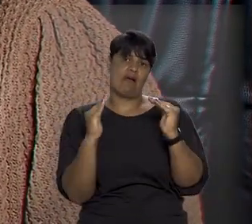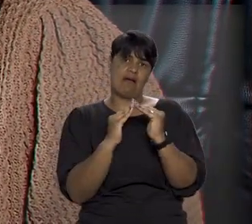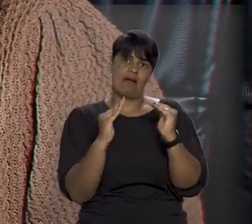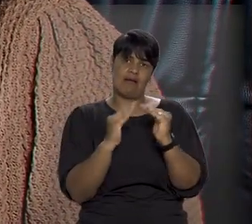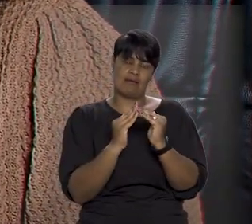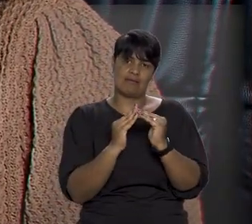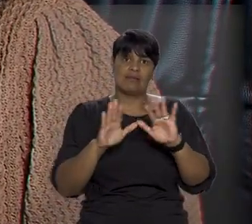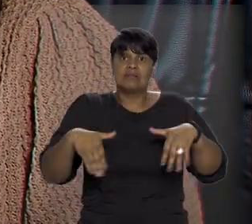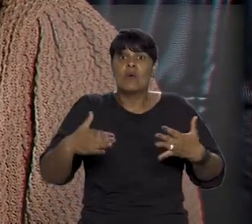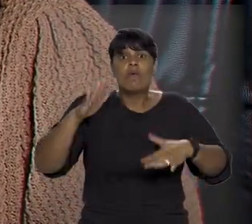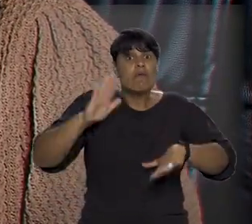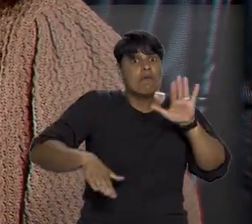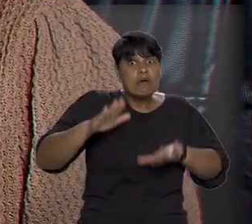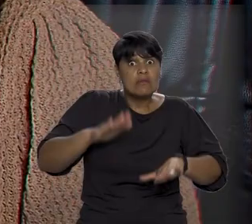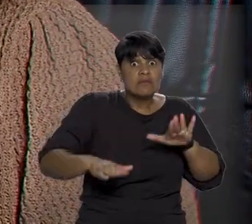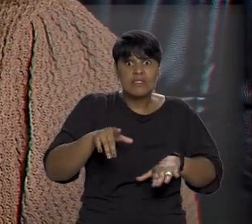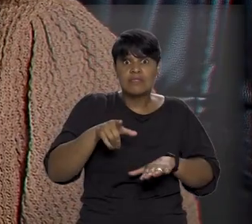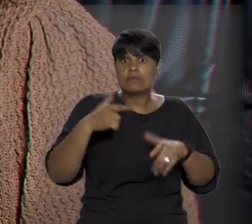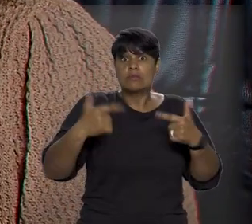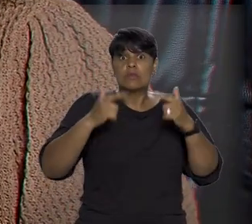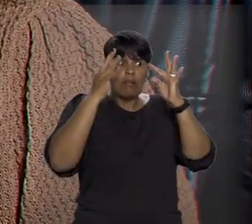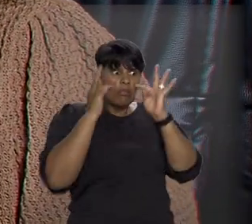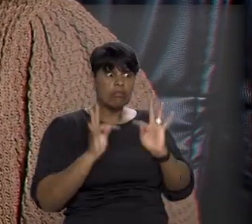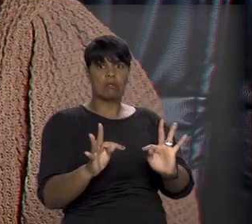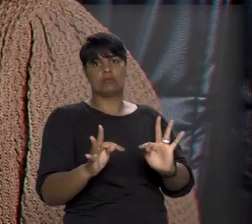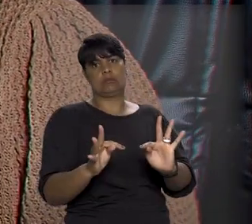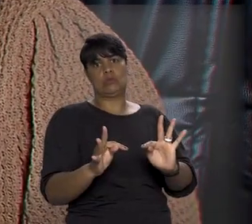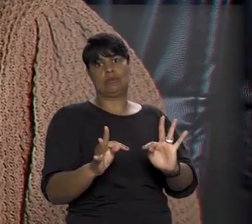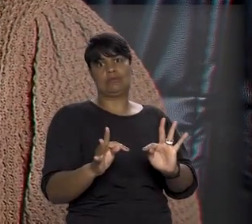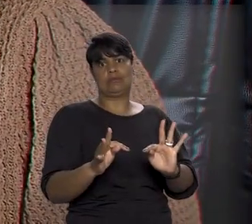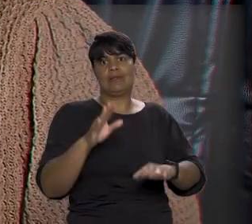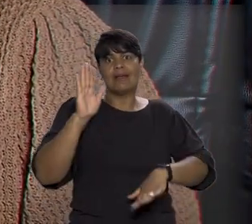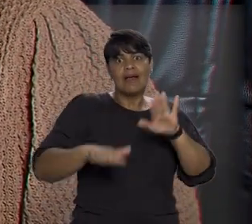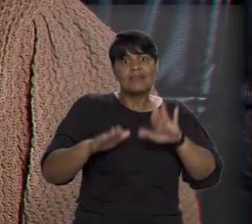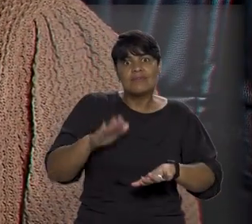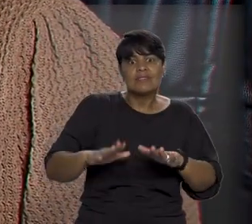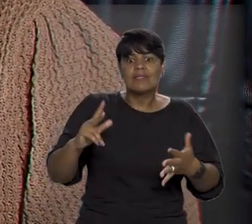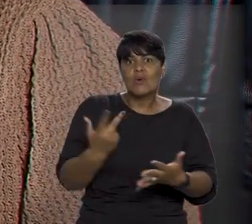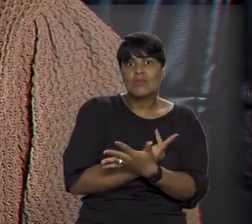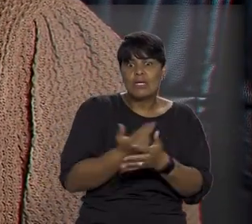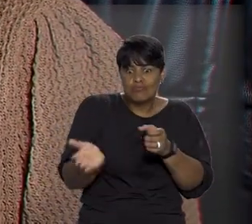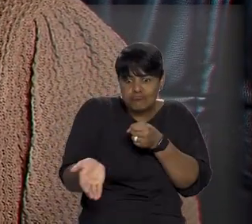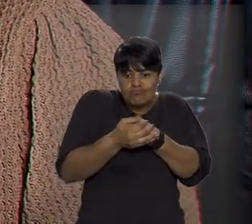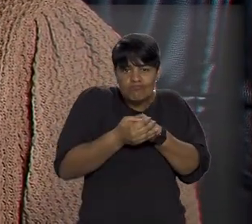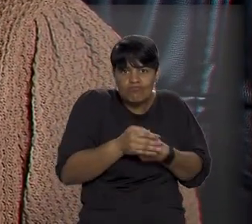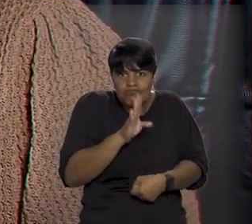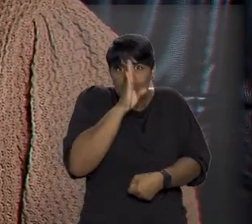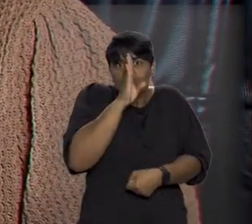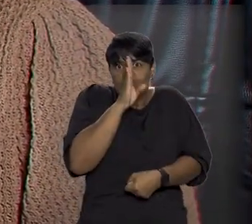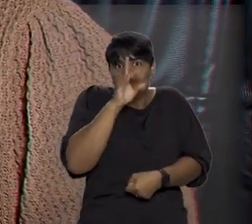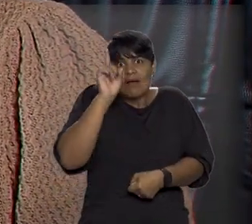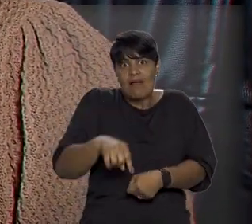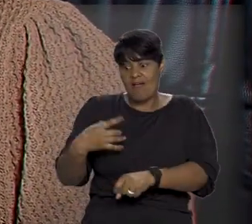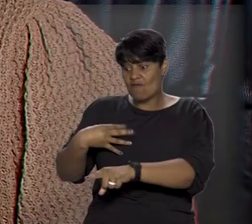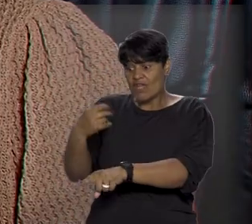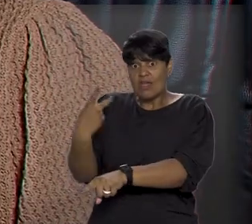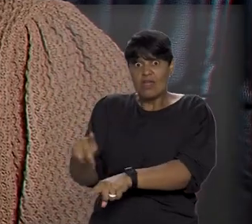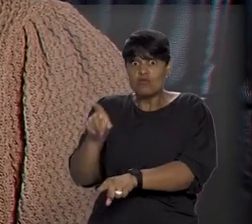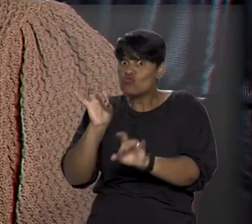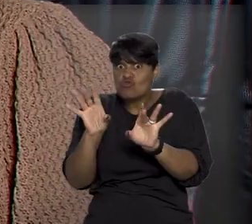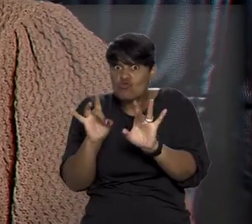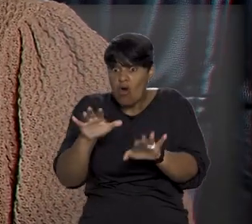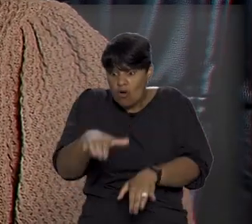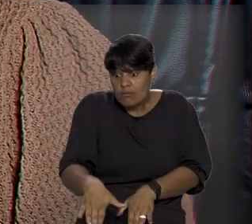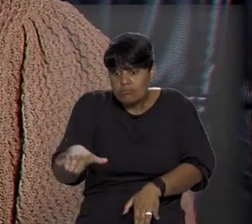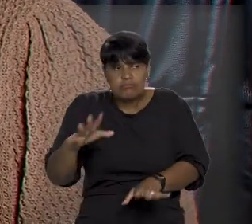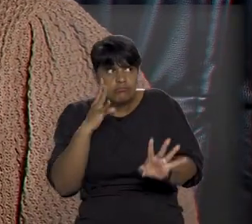ou seja muitas vezes esse crime não tem testemunhas né ou muitas vezes a testemunha é o próprio filho do casal